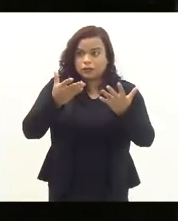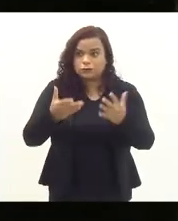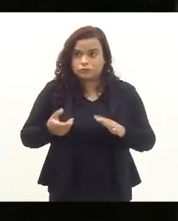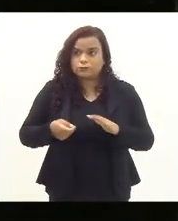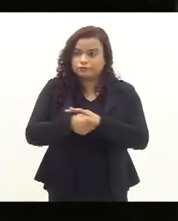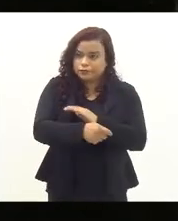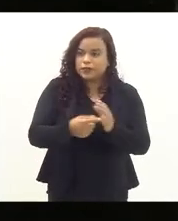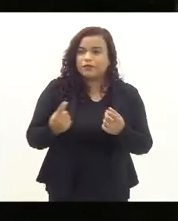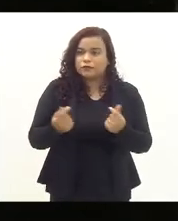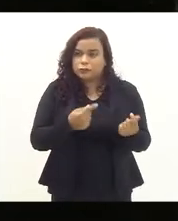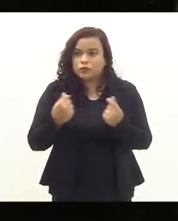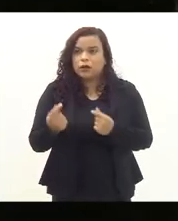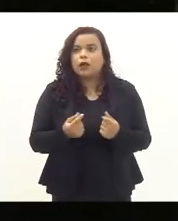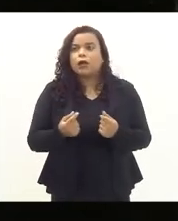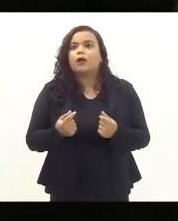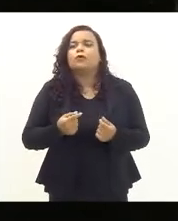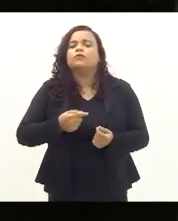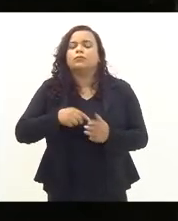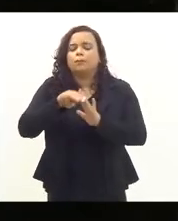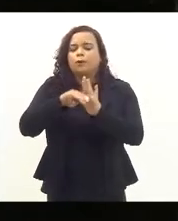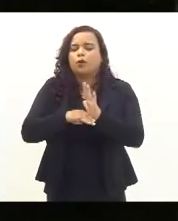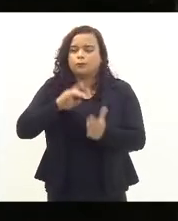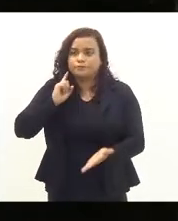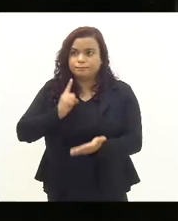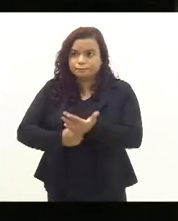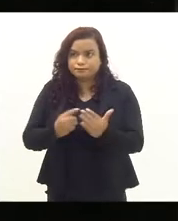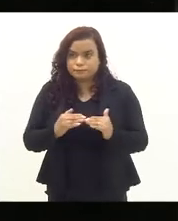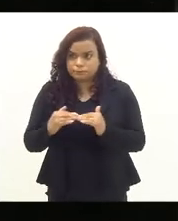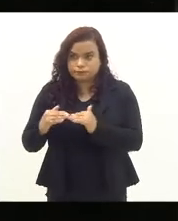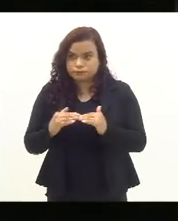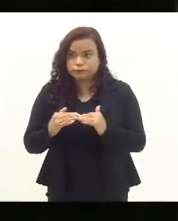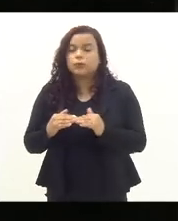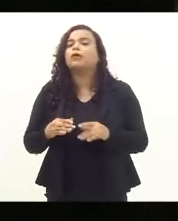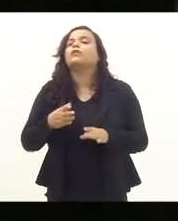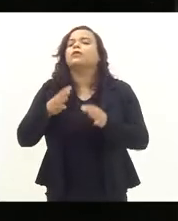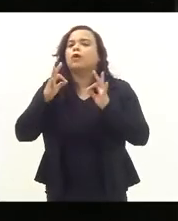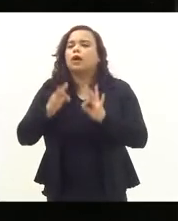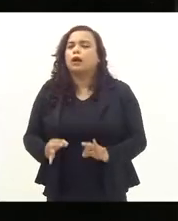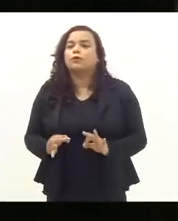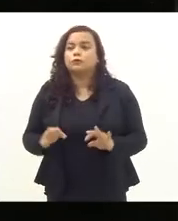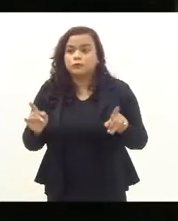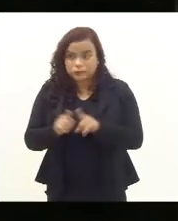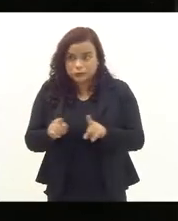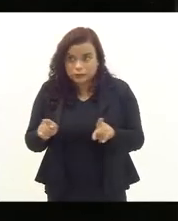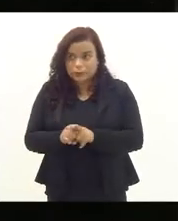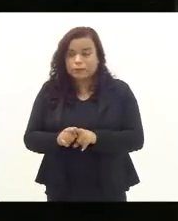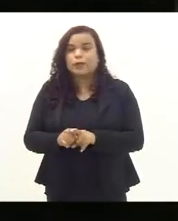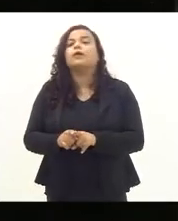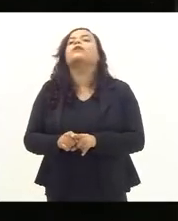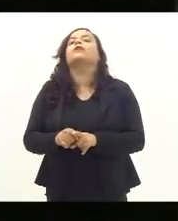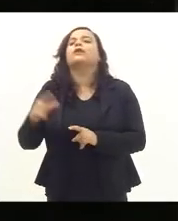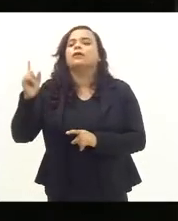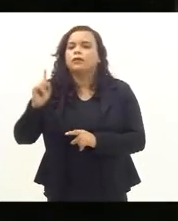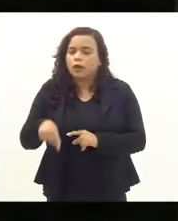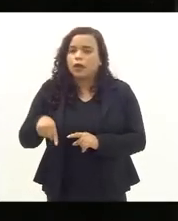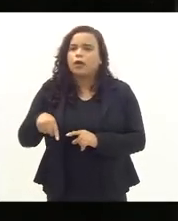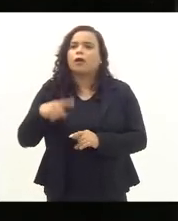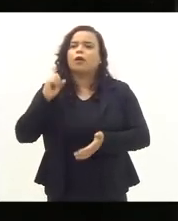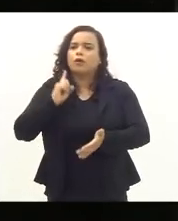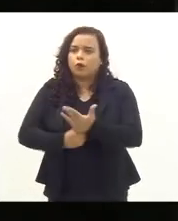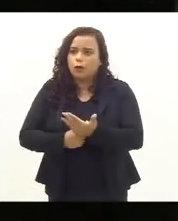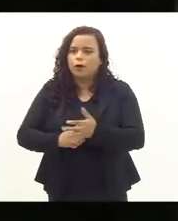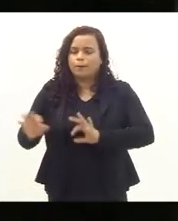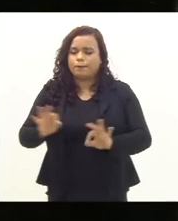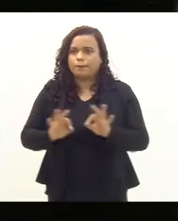um programa de integridade e como se isso tudo não bastasse quero lembrar que é um compromisso do seu plano